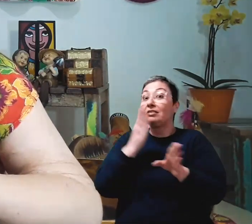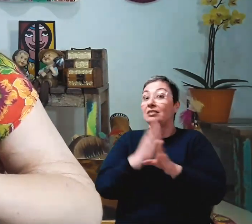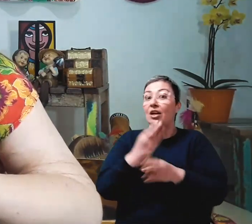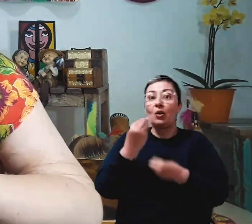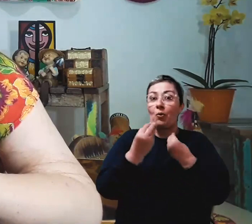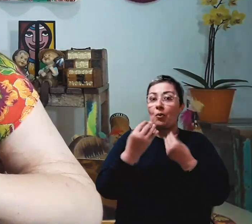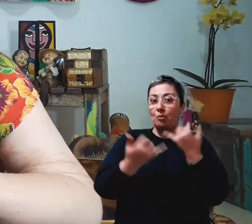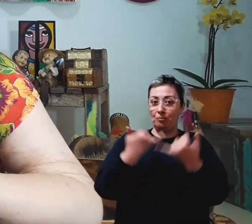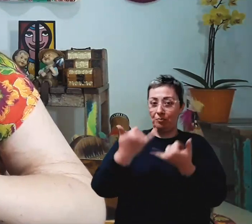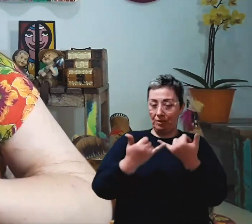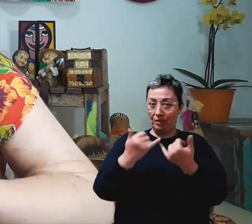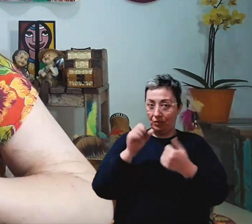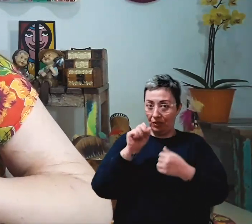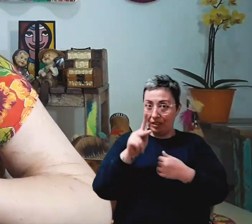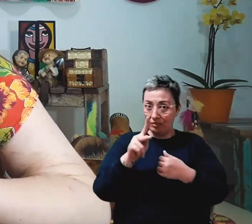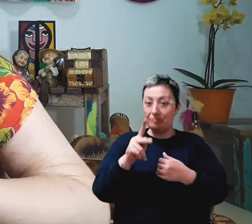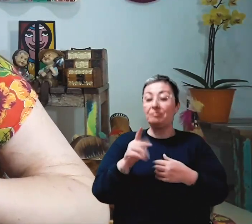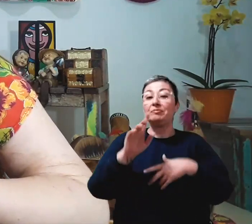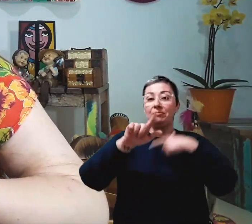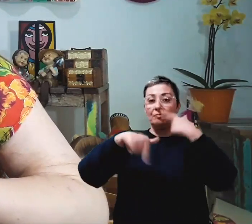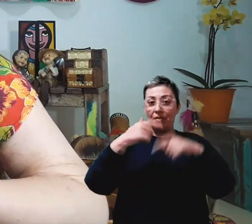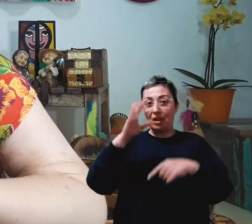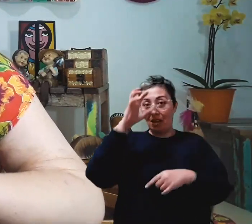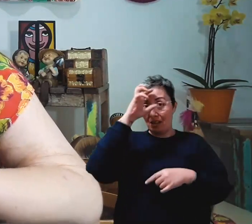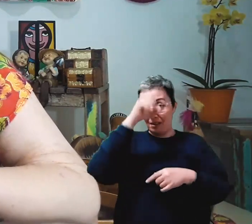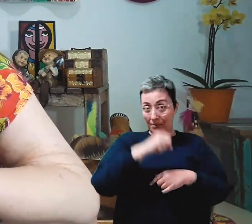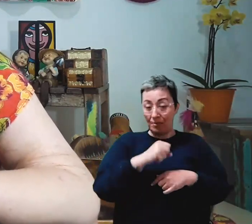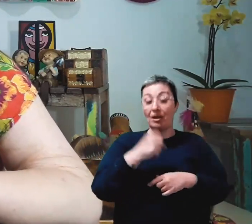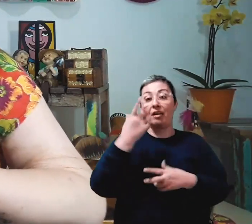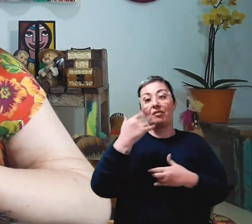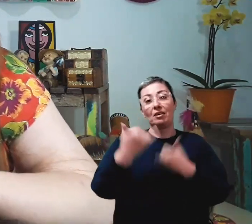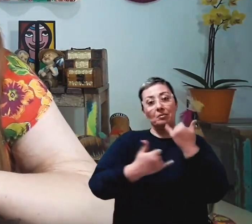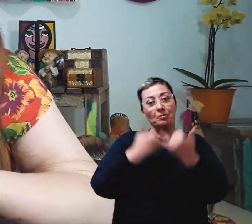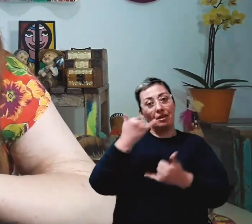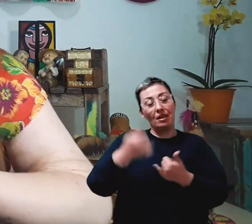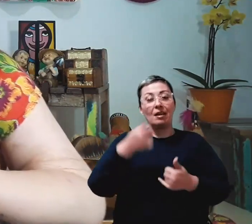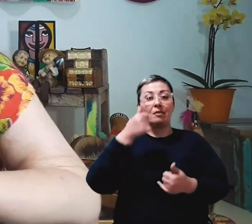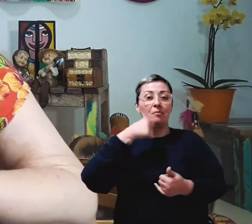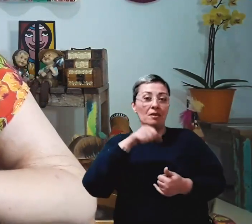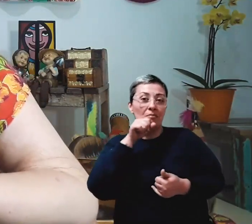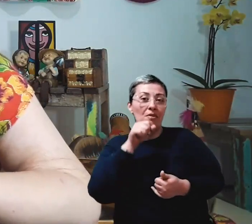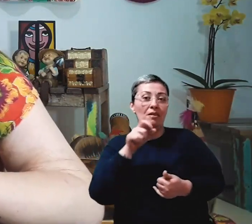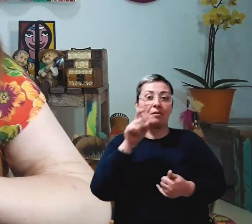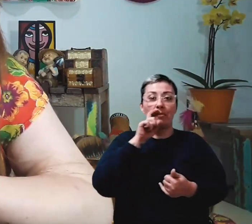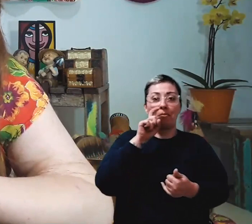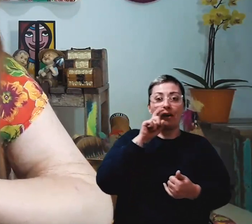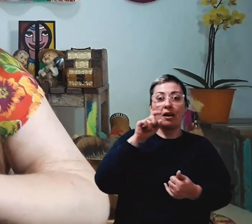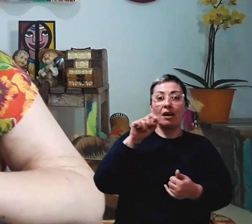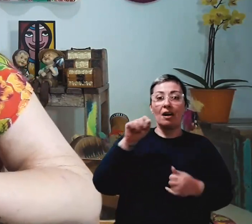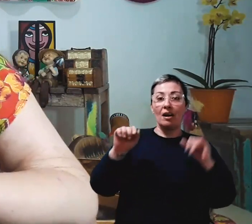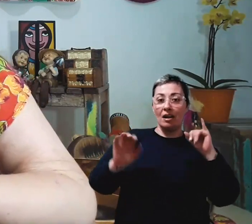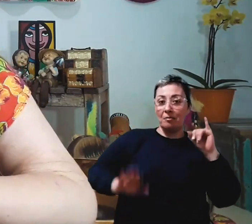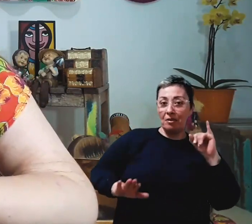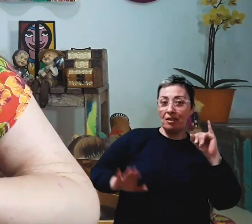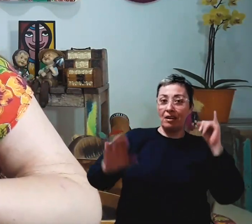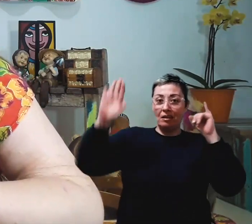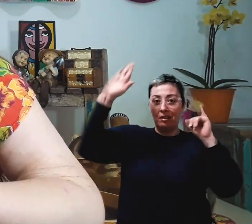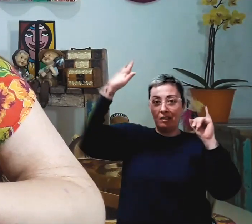se brinca, tá bom? E depois que você aprender, aí você brinca com a mamãe, com o papai, com o irmãozinho, com o